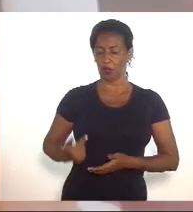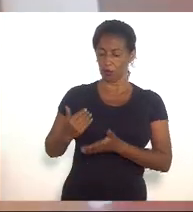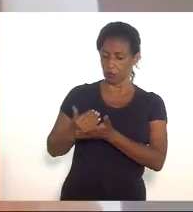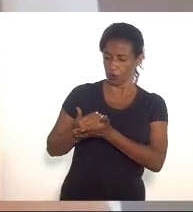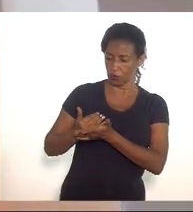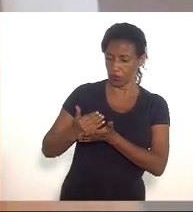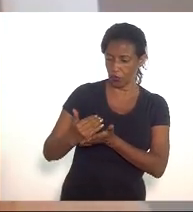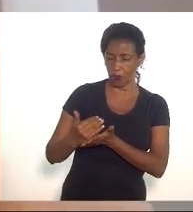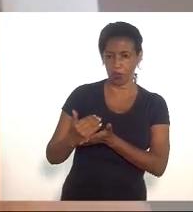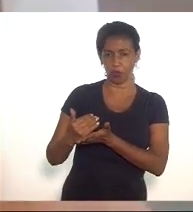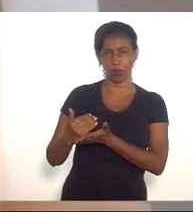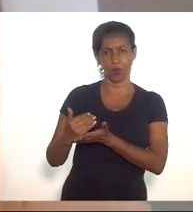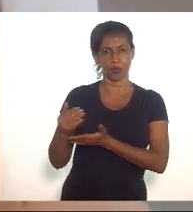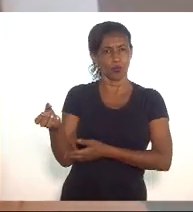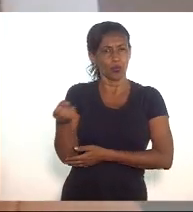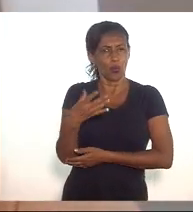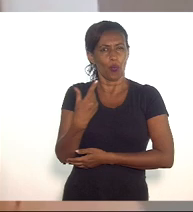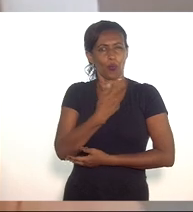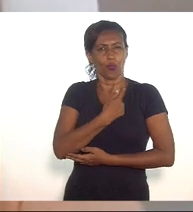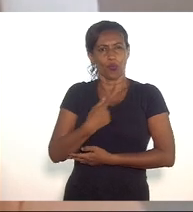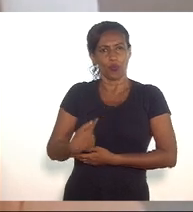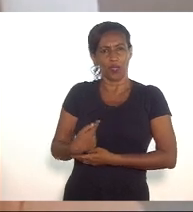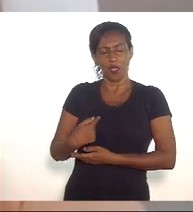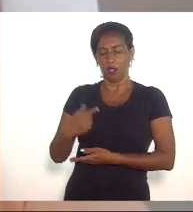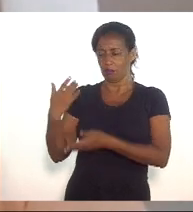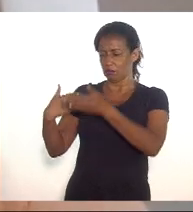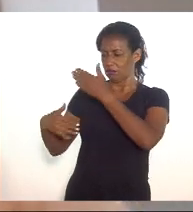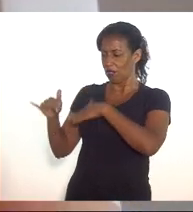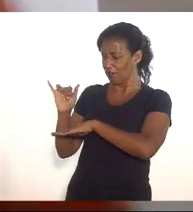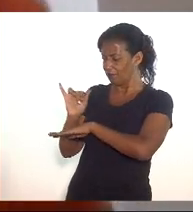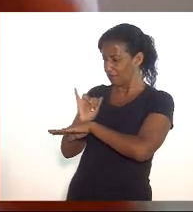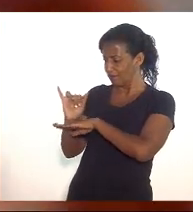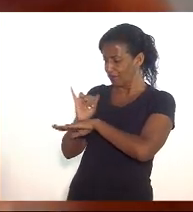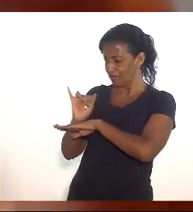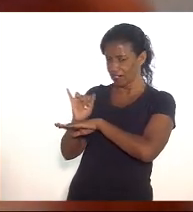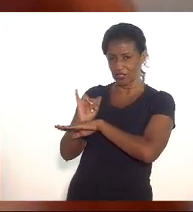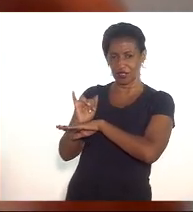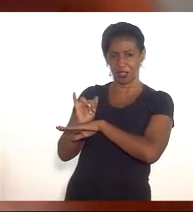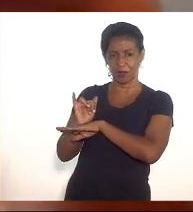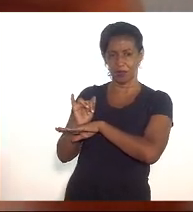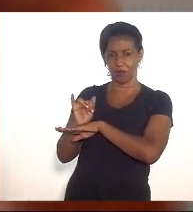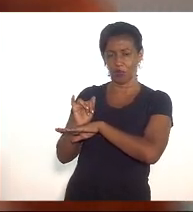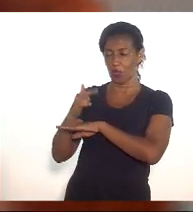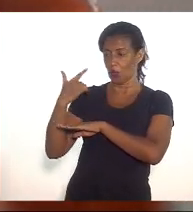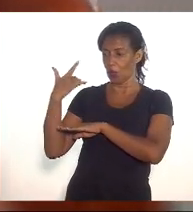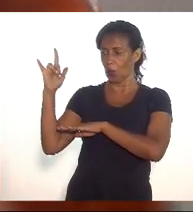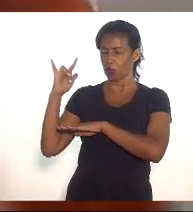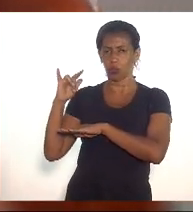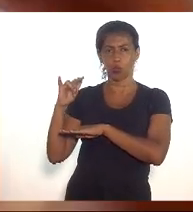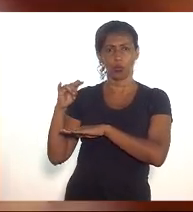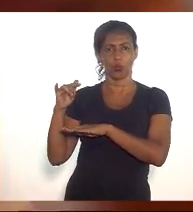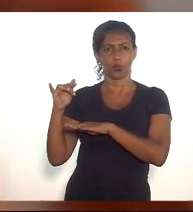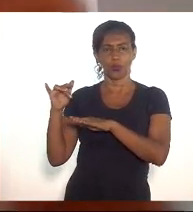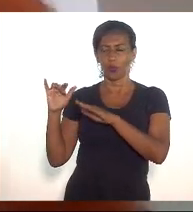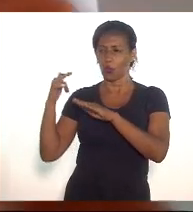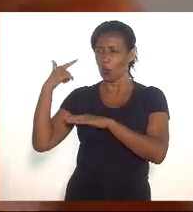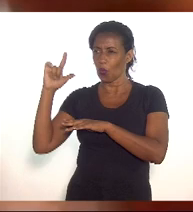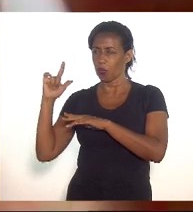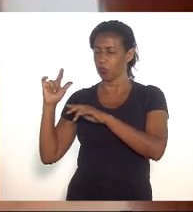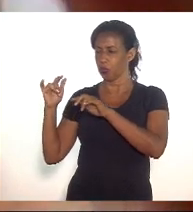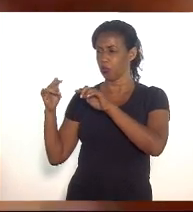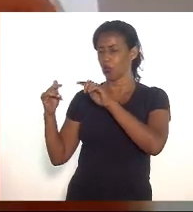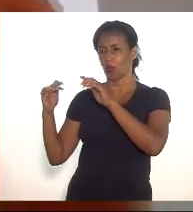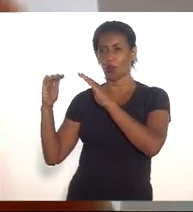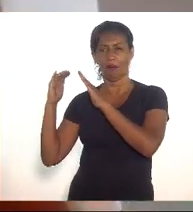iniciou-se com um planejamento estratégico construído por um laboratório que estava ligado à